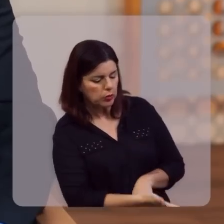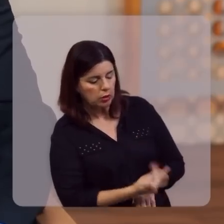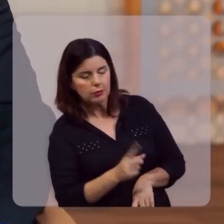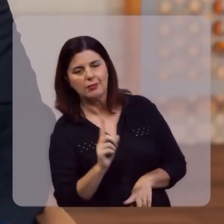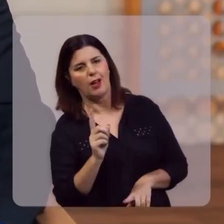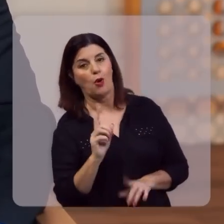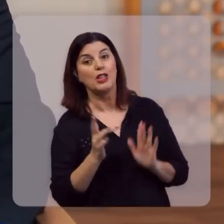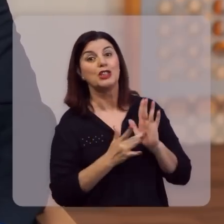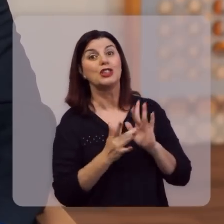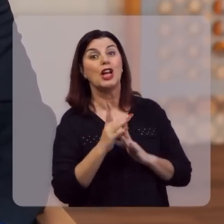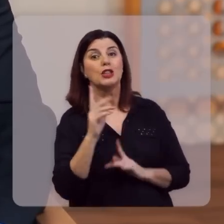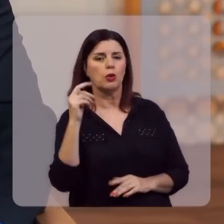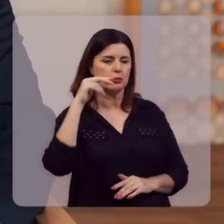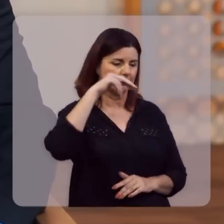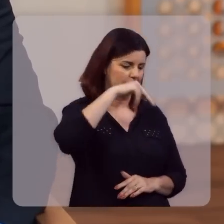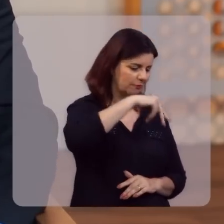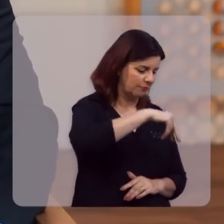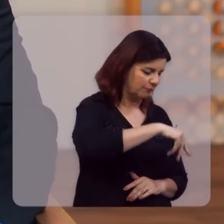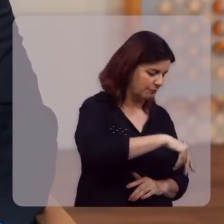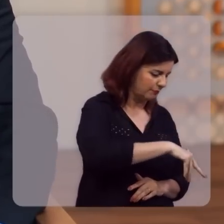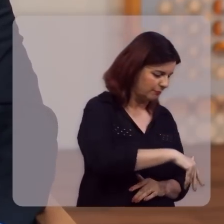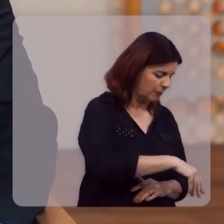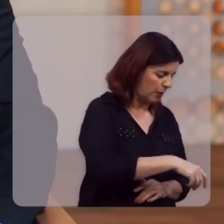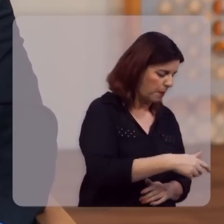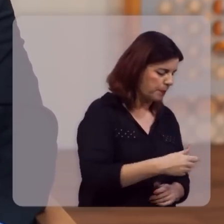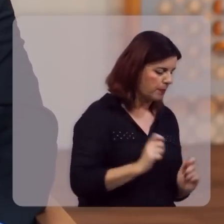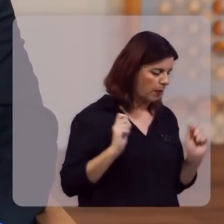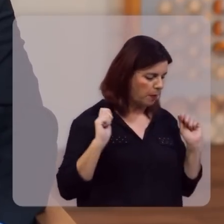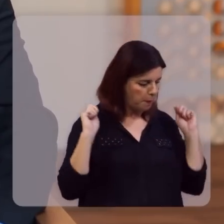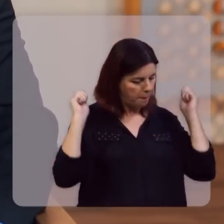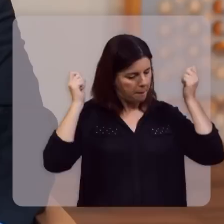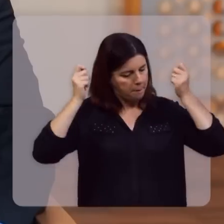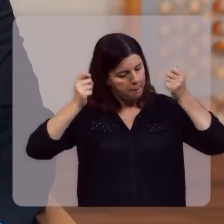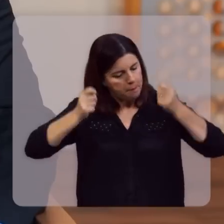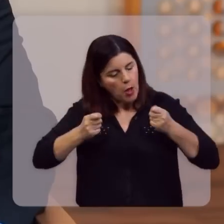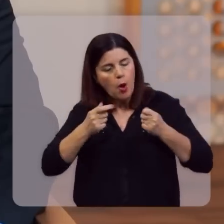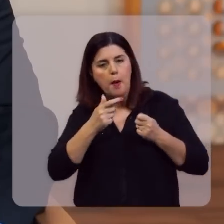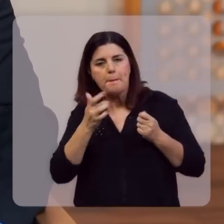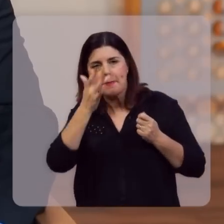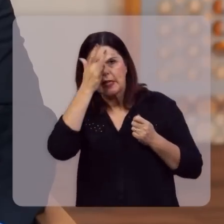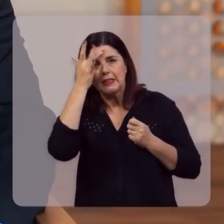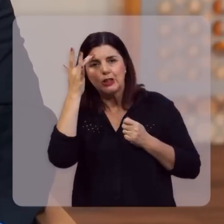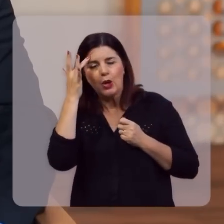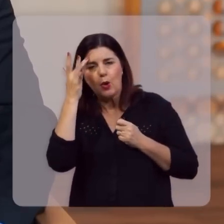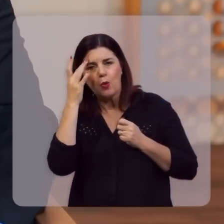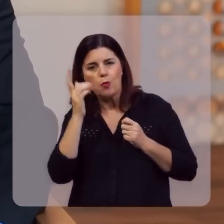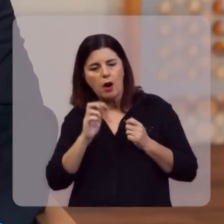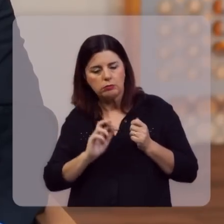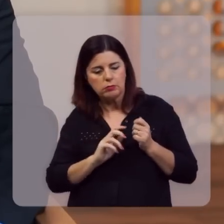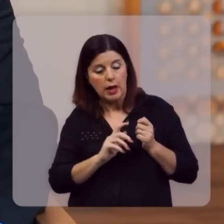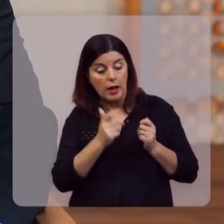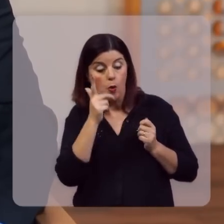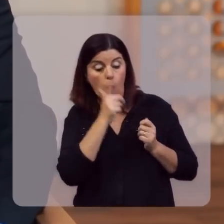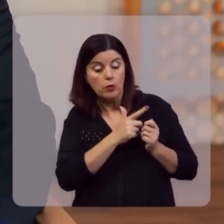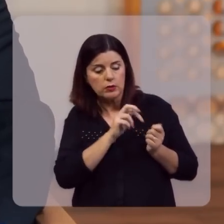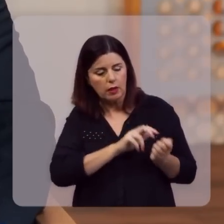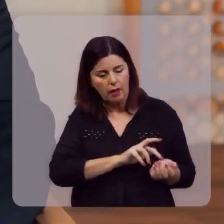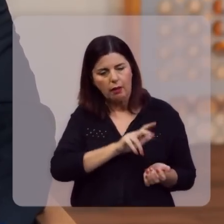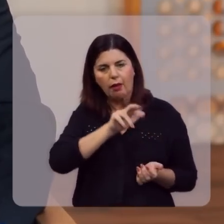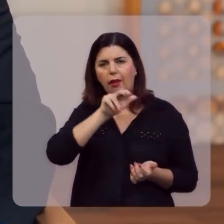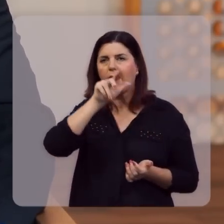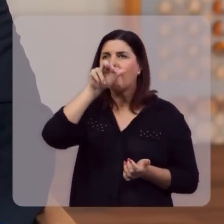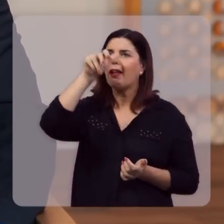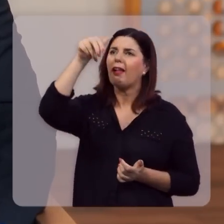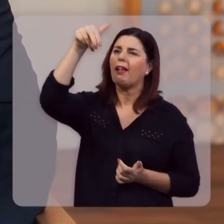eu lhe ajudarei. Não, ele desce, coloca o ser humano sobre os seus ombros e para que esse ser humano saia